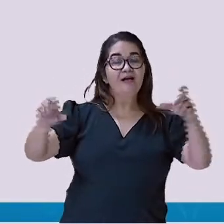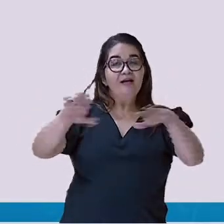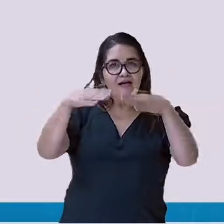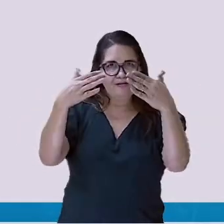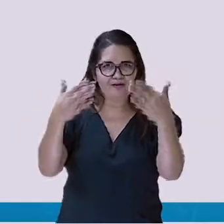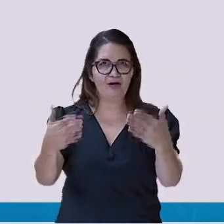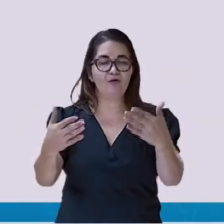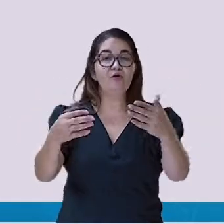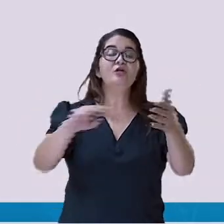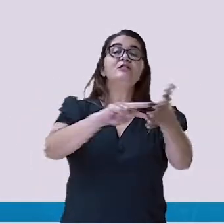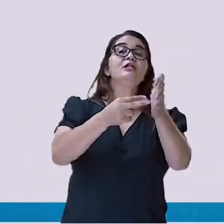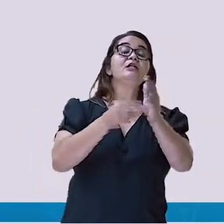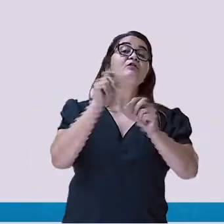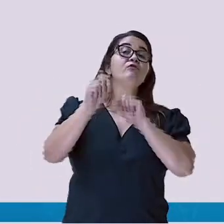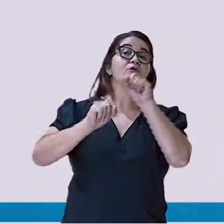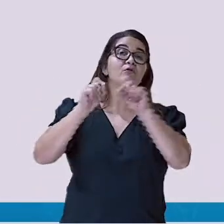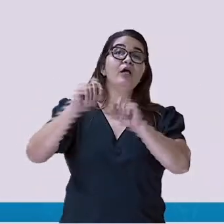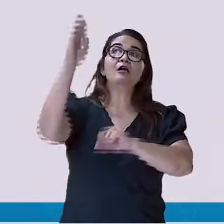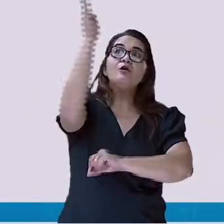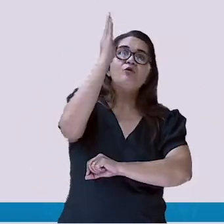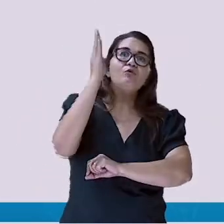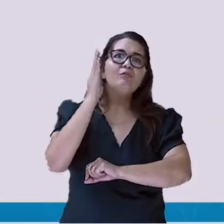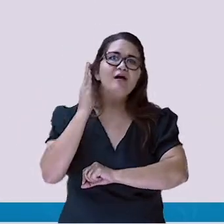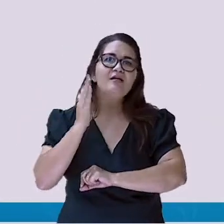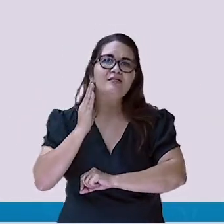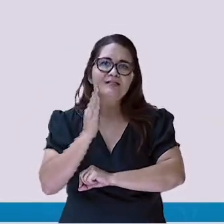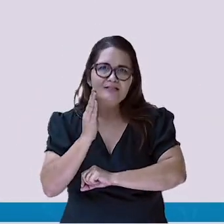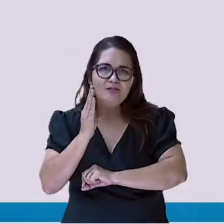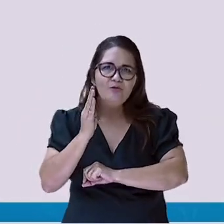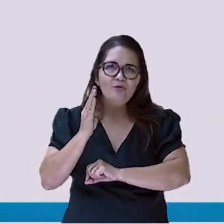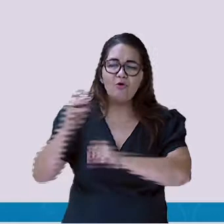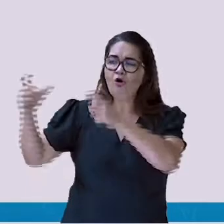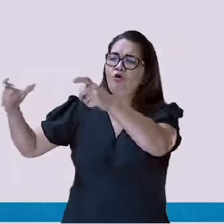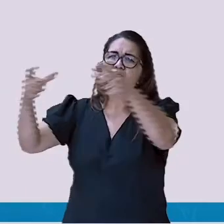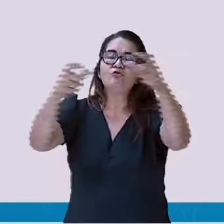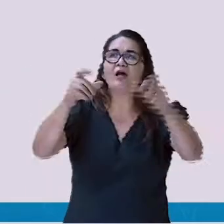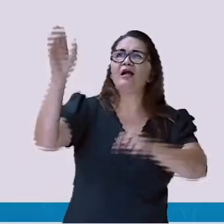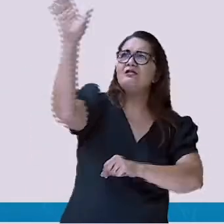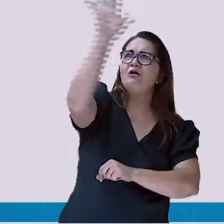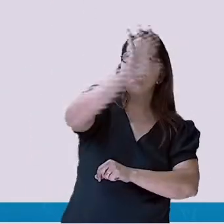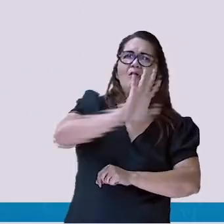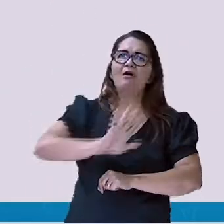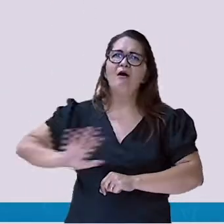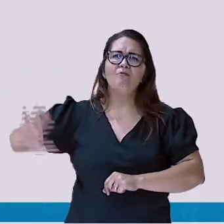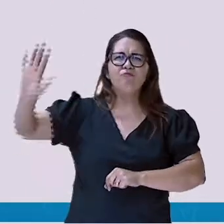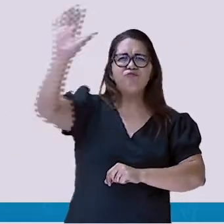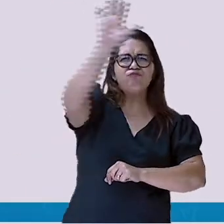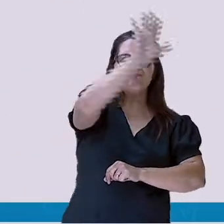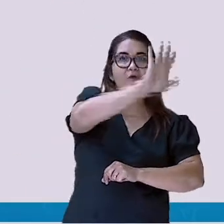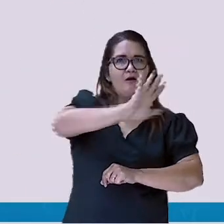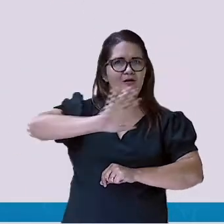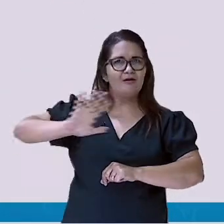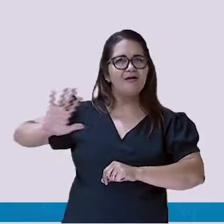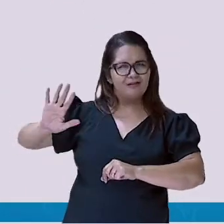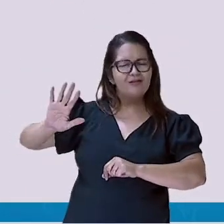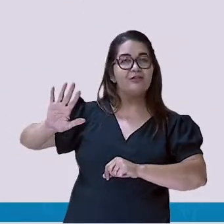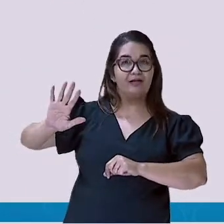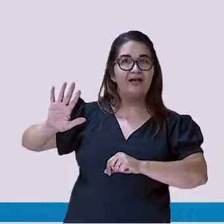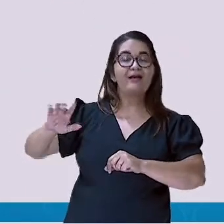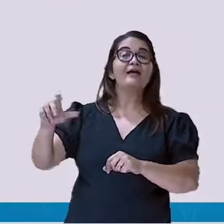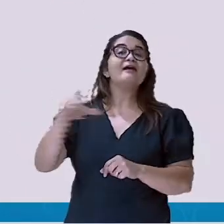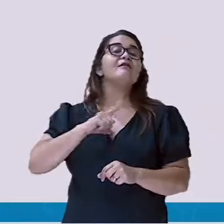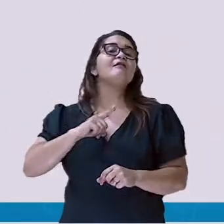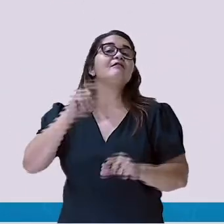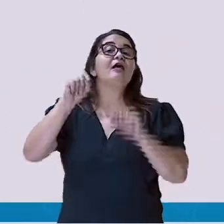extensão territorial que ela proporciona, olha lá, uma rica diversidade de vegetação. Por quê?